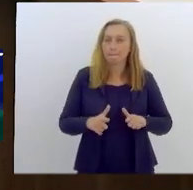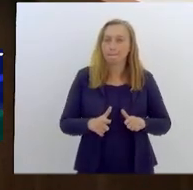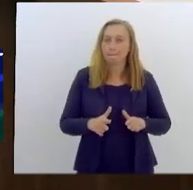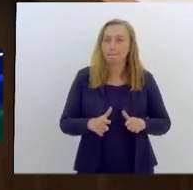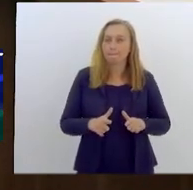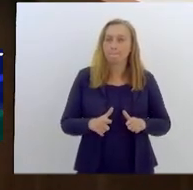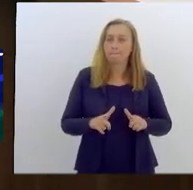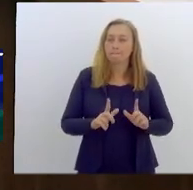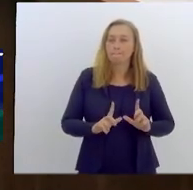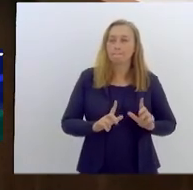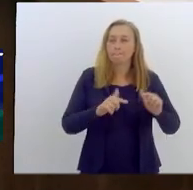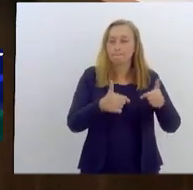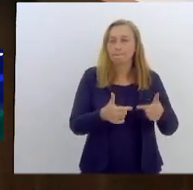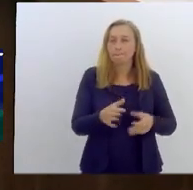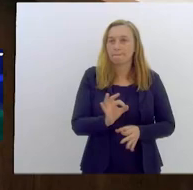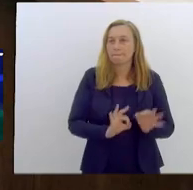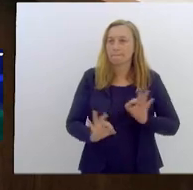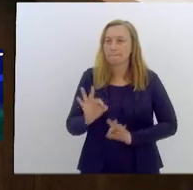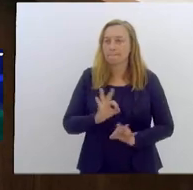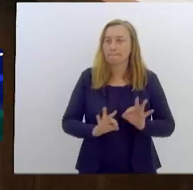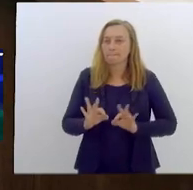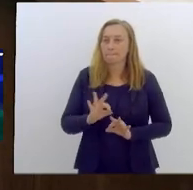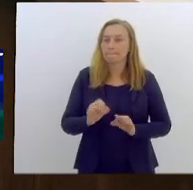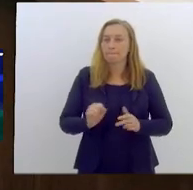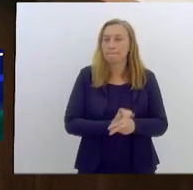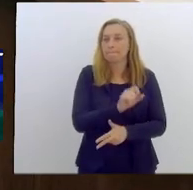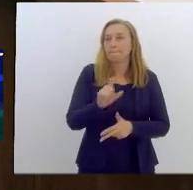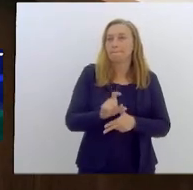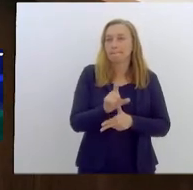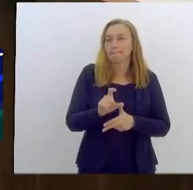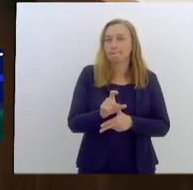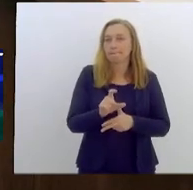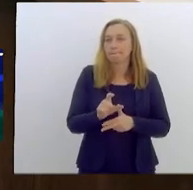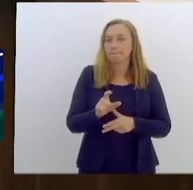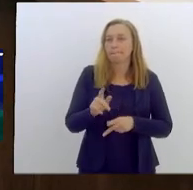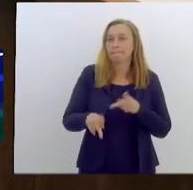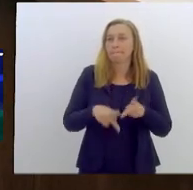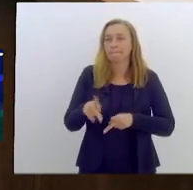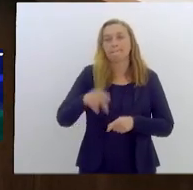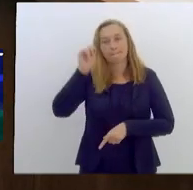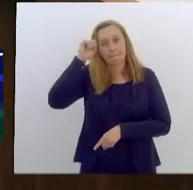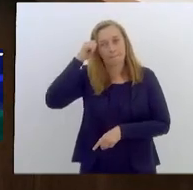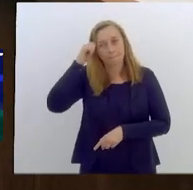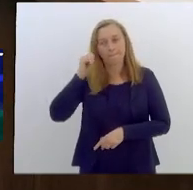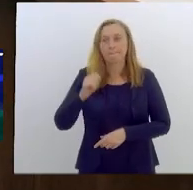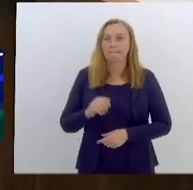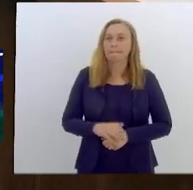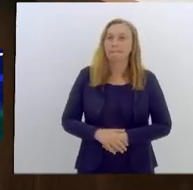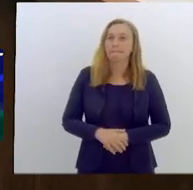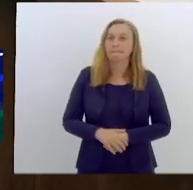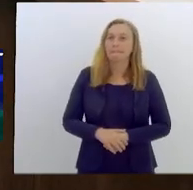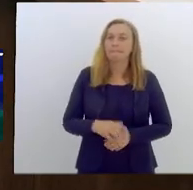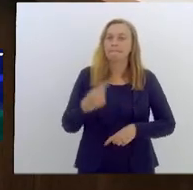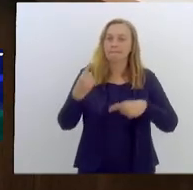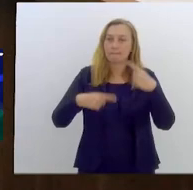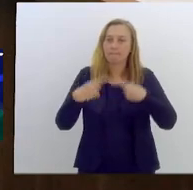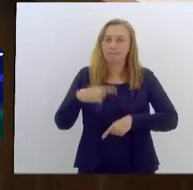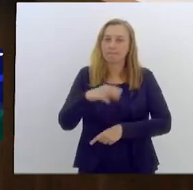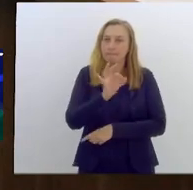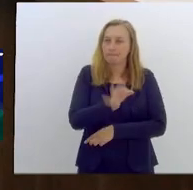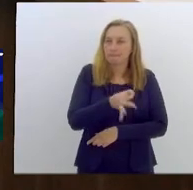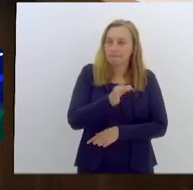das ações e programas do Poder Executivo para a população negra. Isso garante que a gente possa debater, de